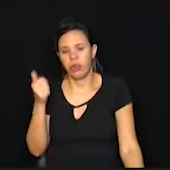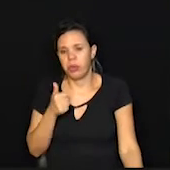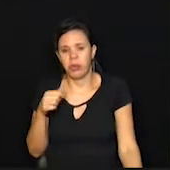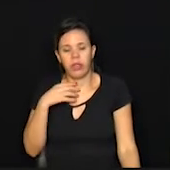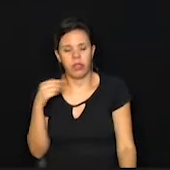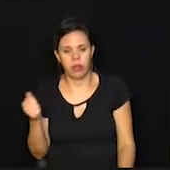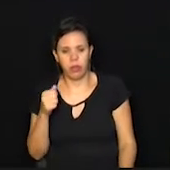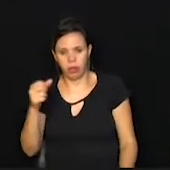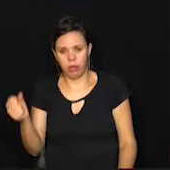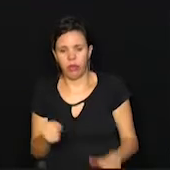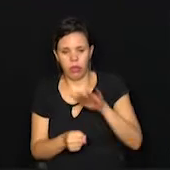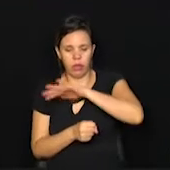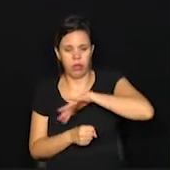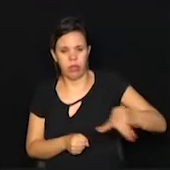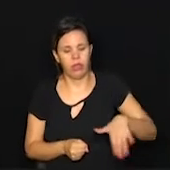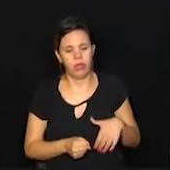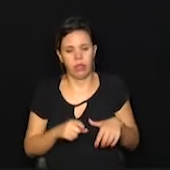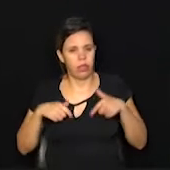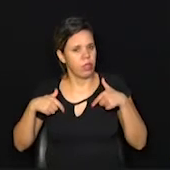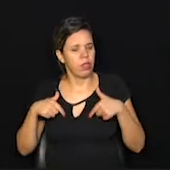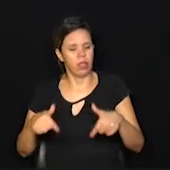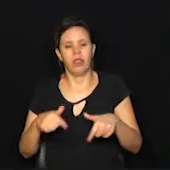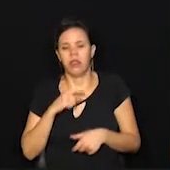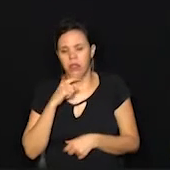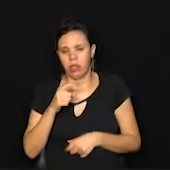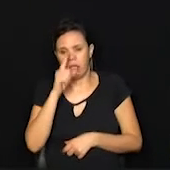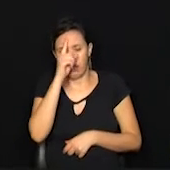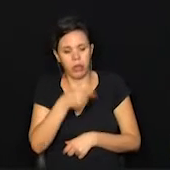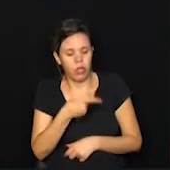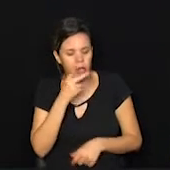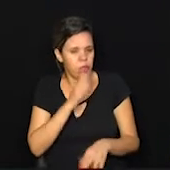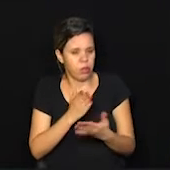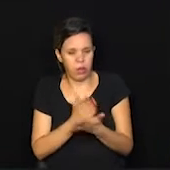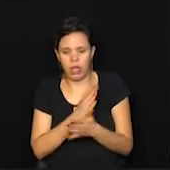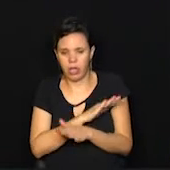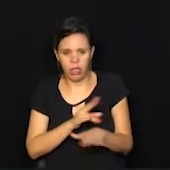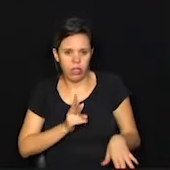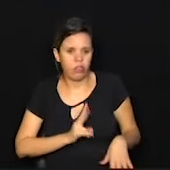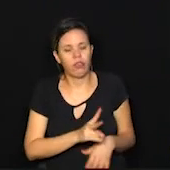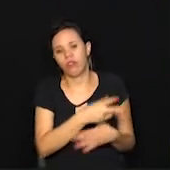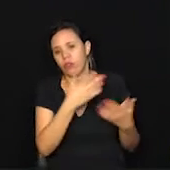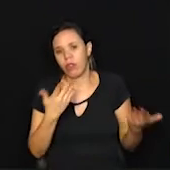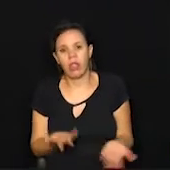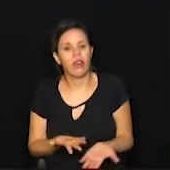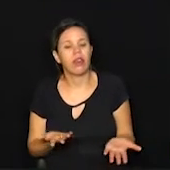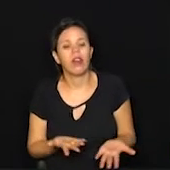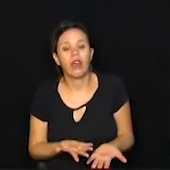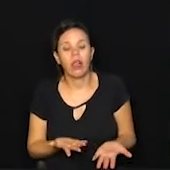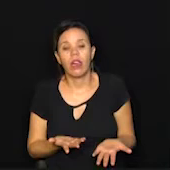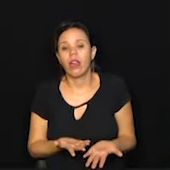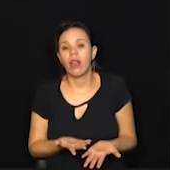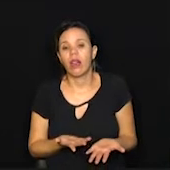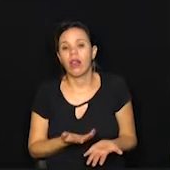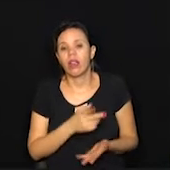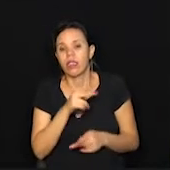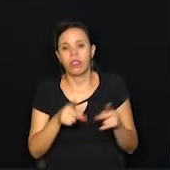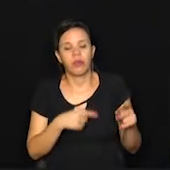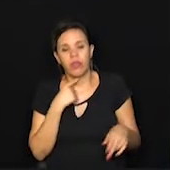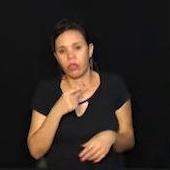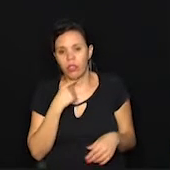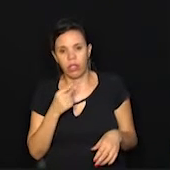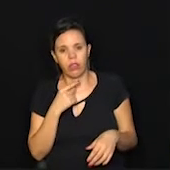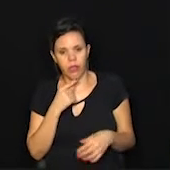os golpistas tomaram a iniciativa ninguém mandou eles pararem eles continuaram E aí quem tava indeciso